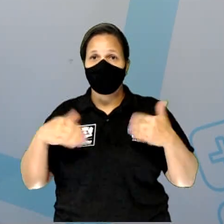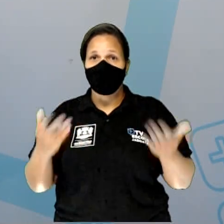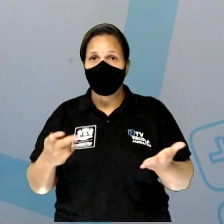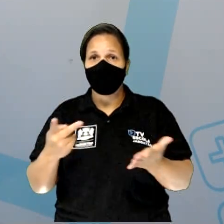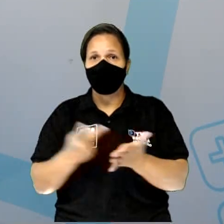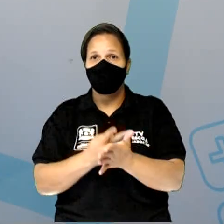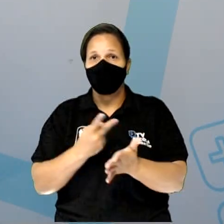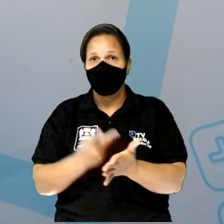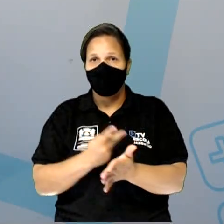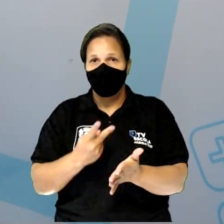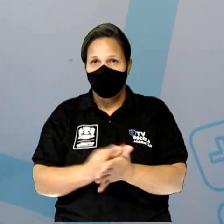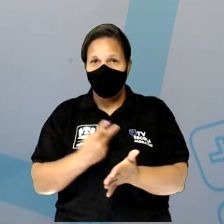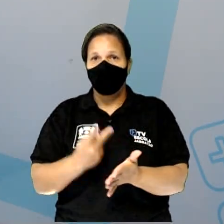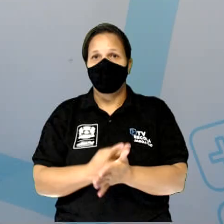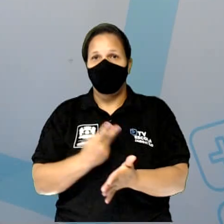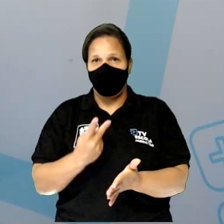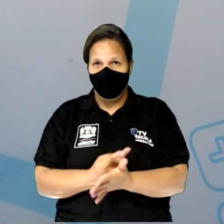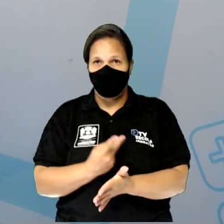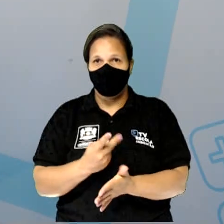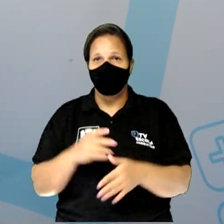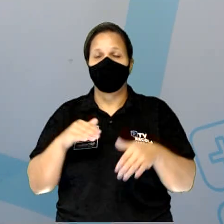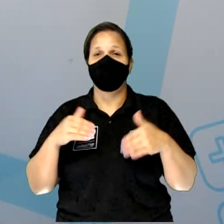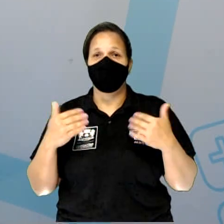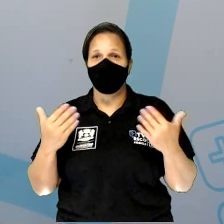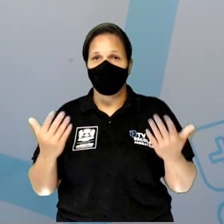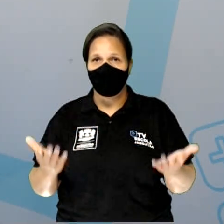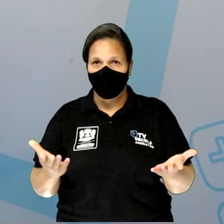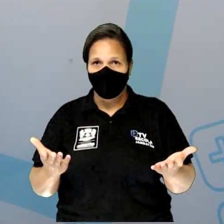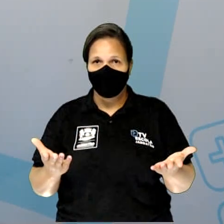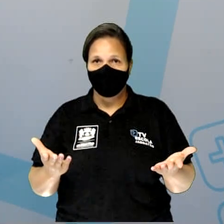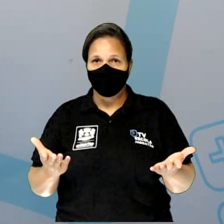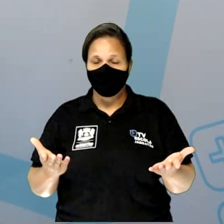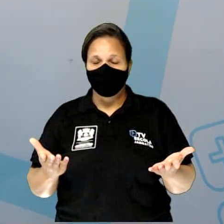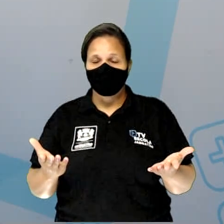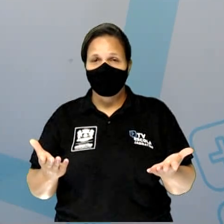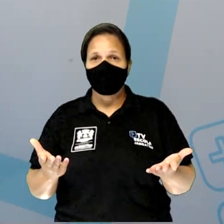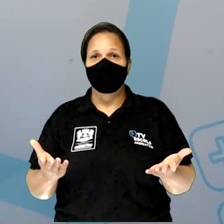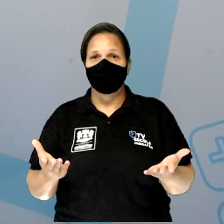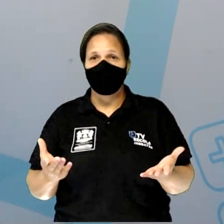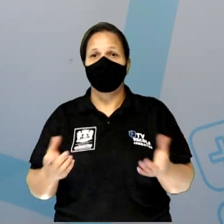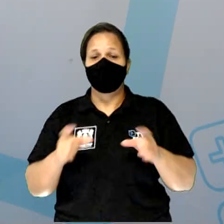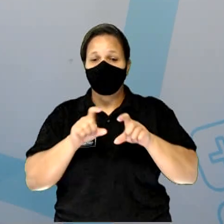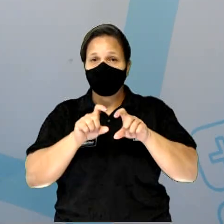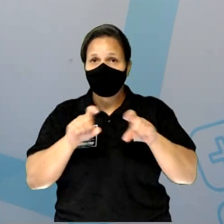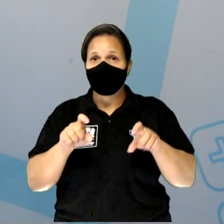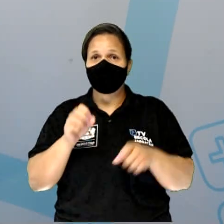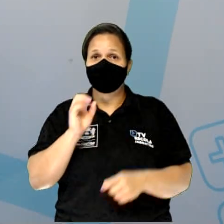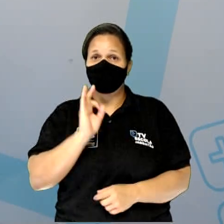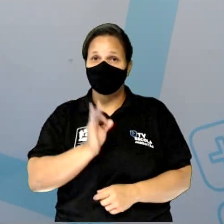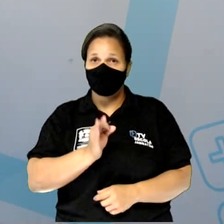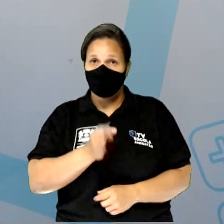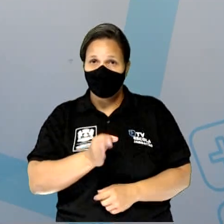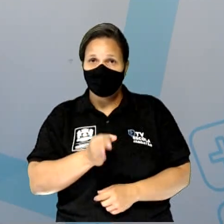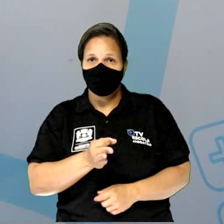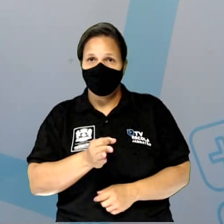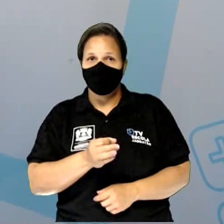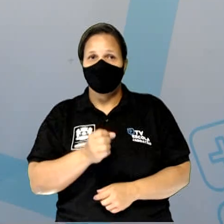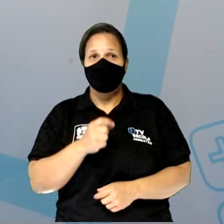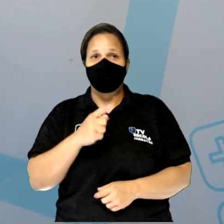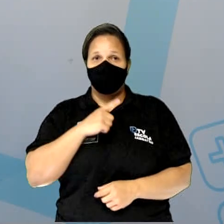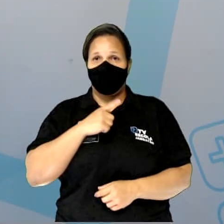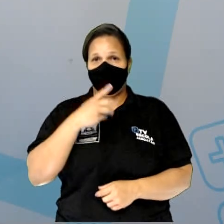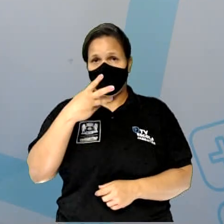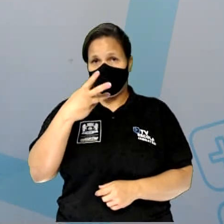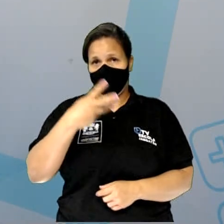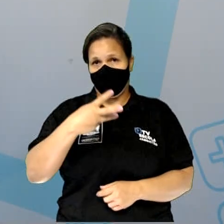incorreta dentro da questão do zero conditional, ou seja, da condição zero. Aqui nós temos três